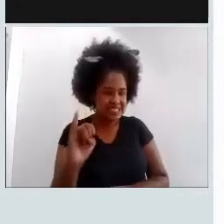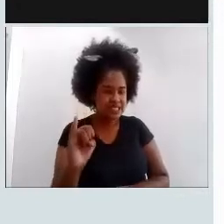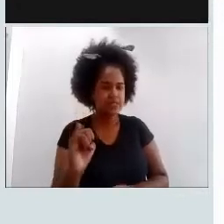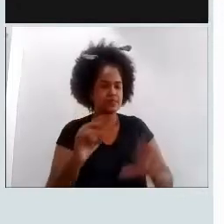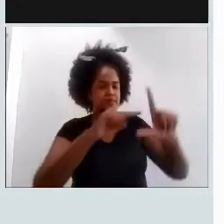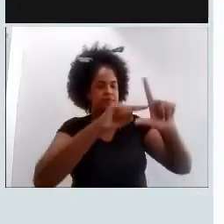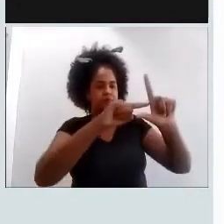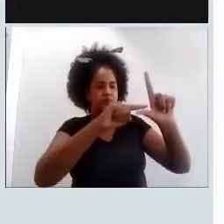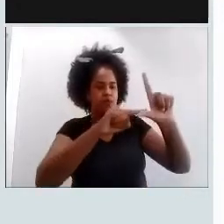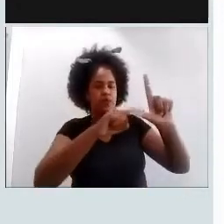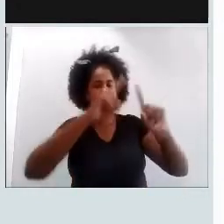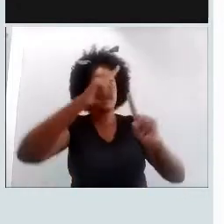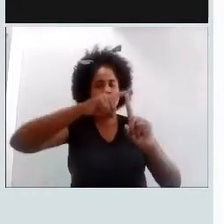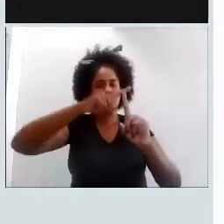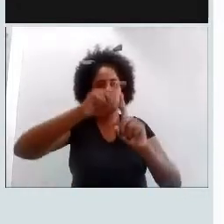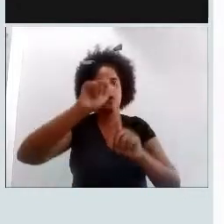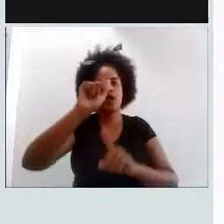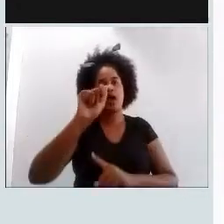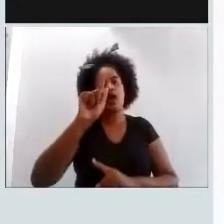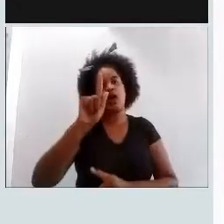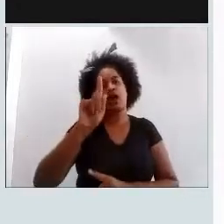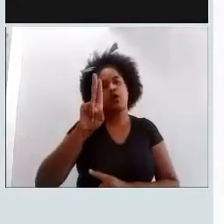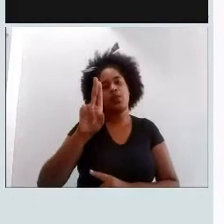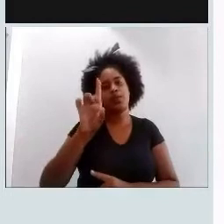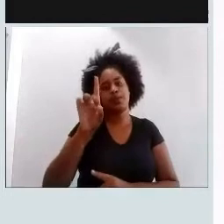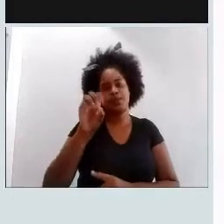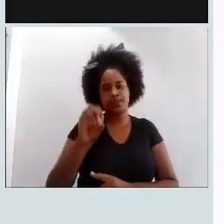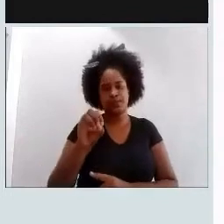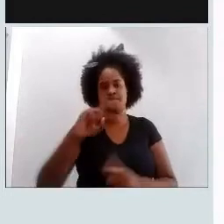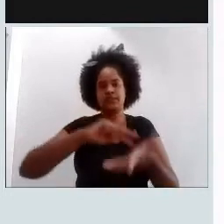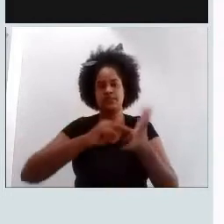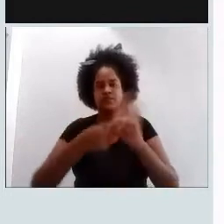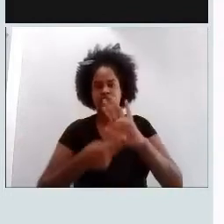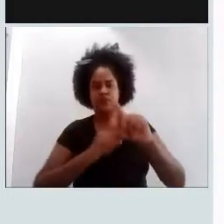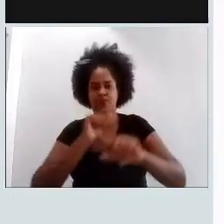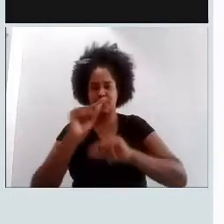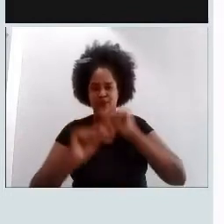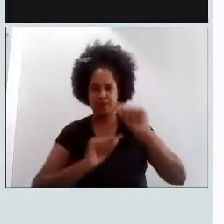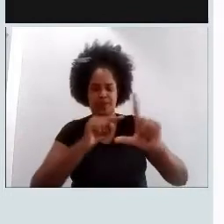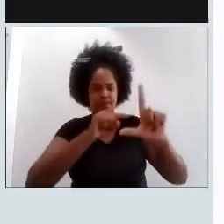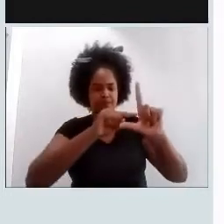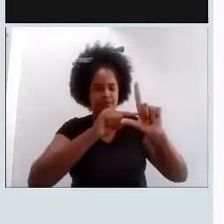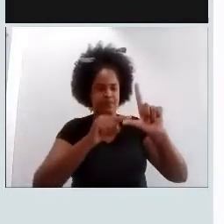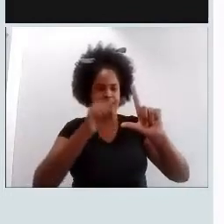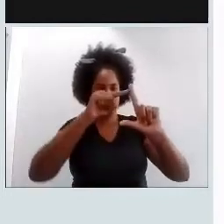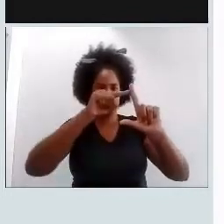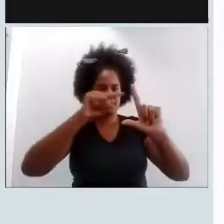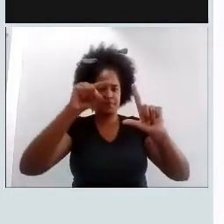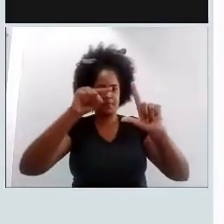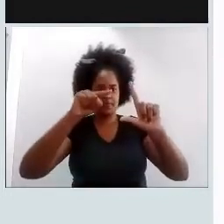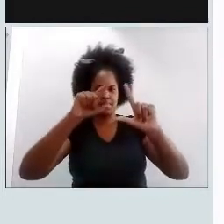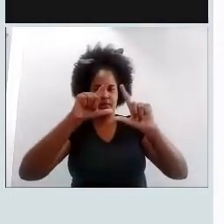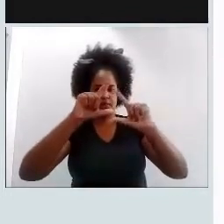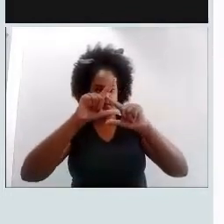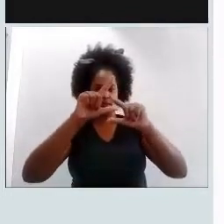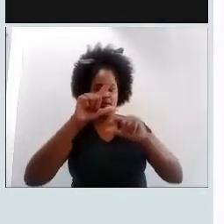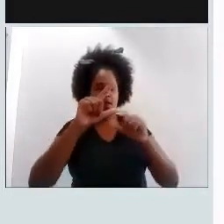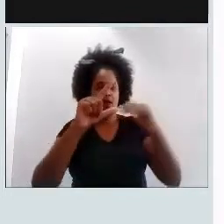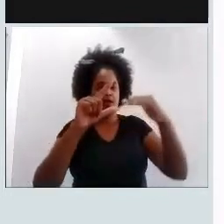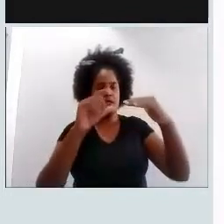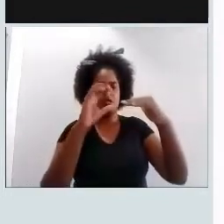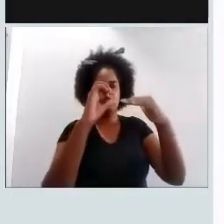dizer que todos os seus ângulos são menores que 90 graus. Eles não ultrapassam 90 graus,